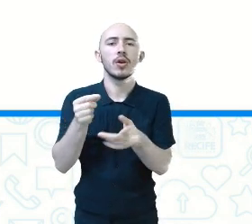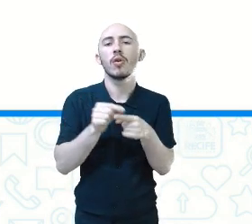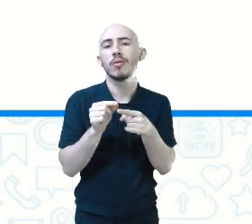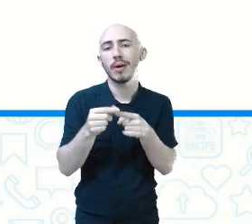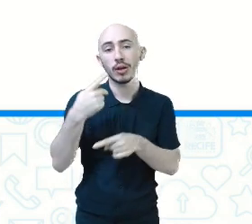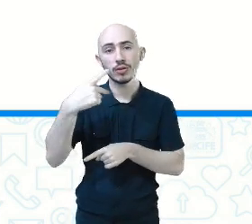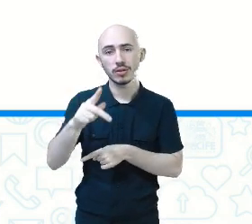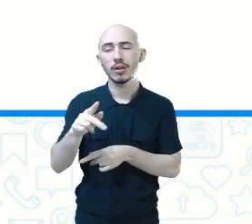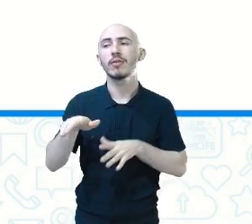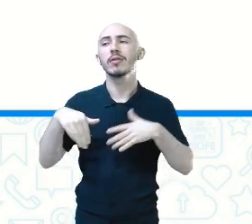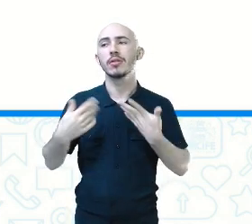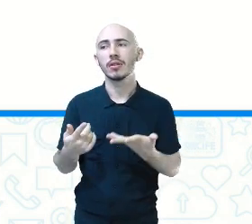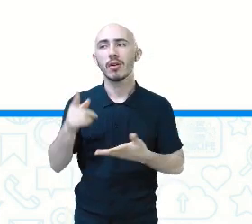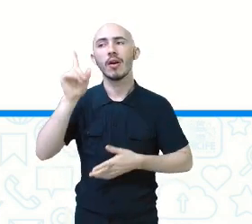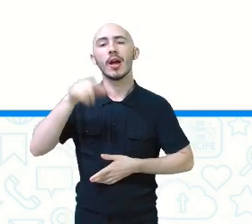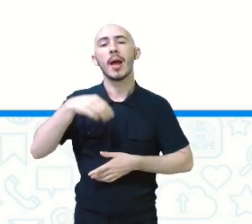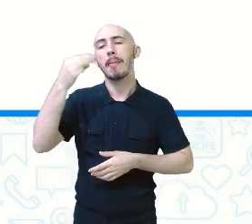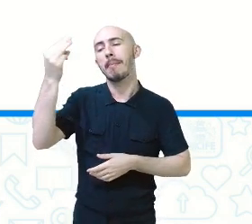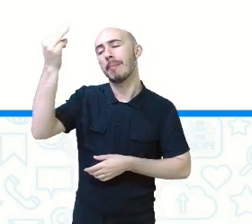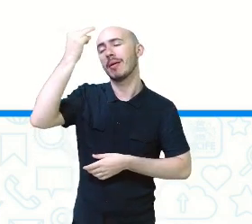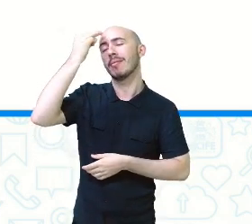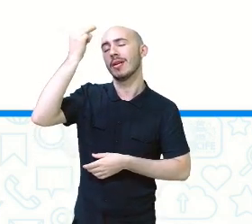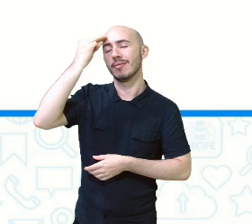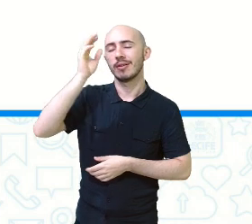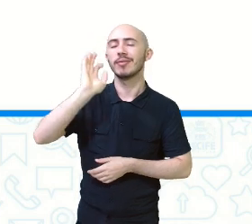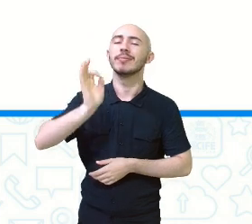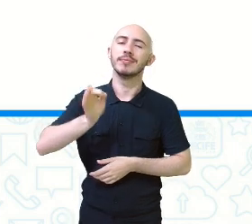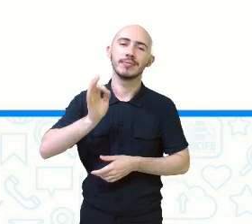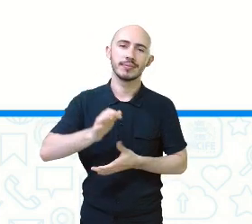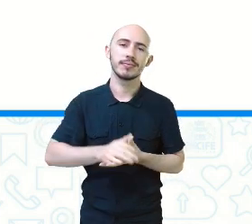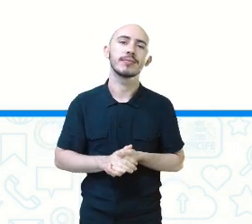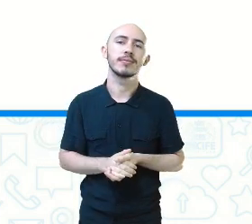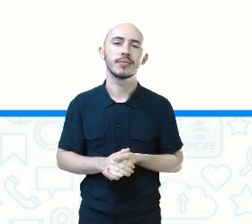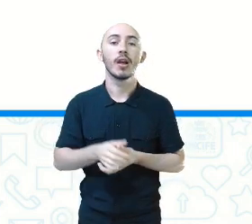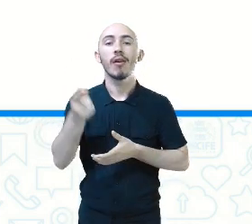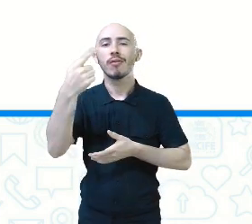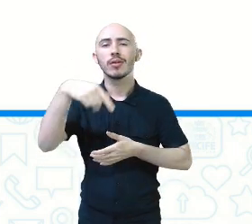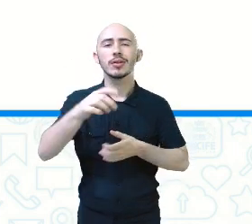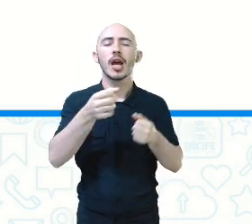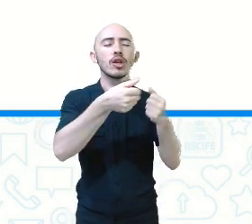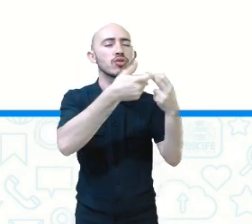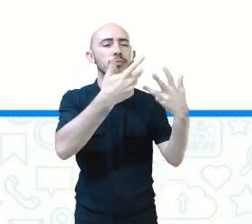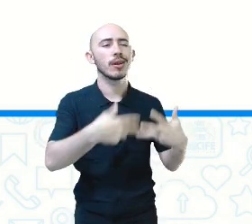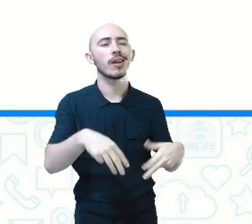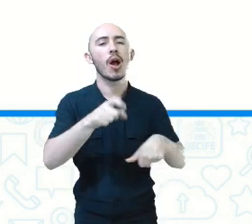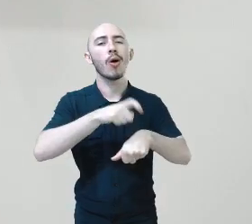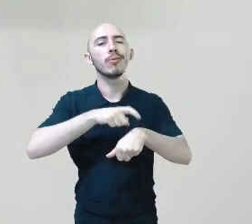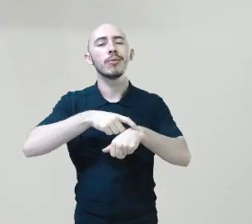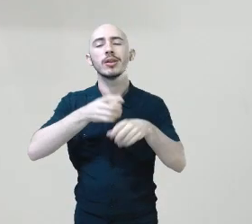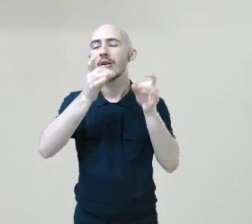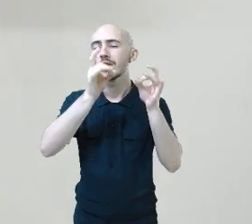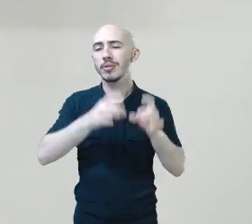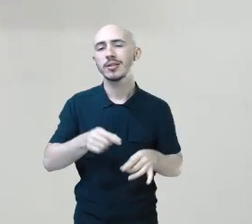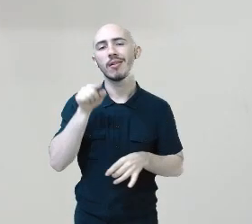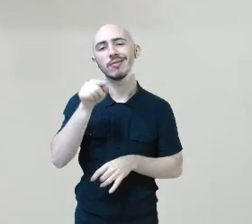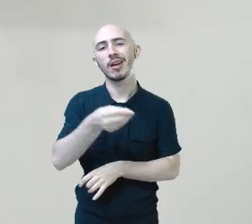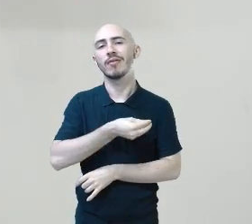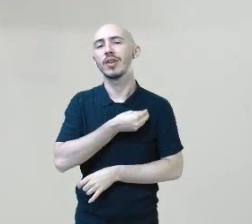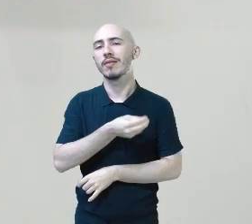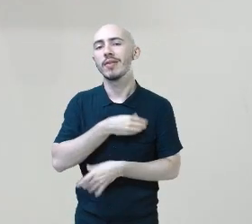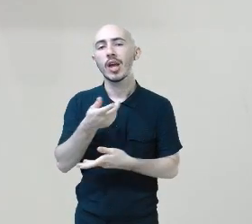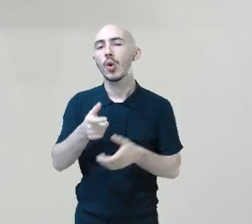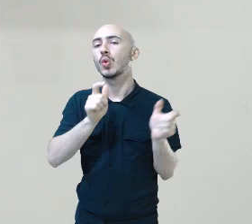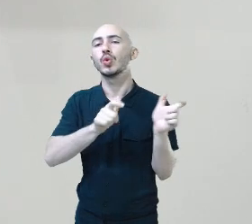escrever vai estar na sua memória. Descrever algum momento especial que você viveu em